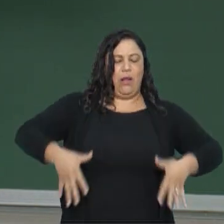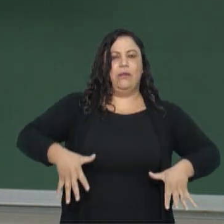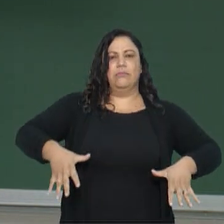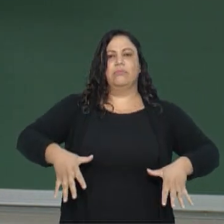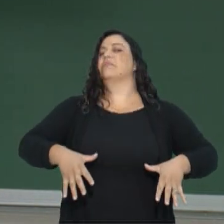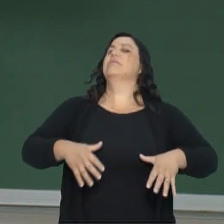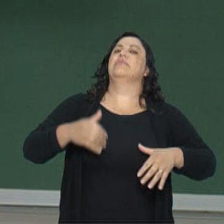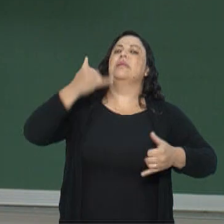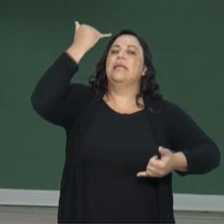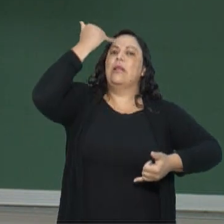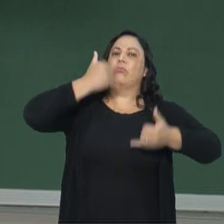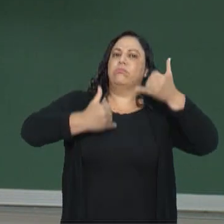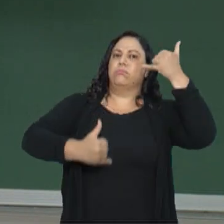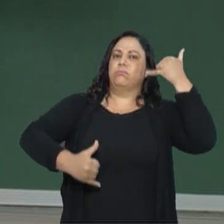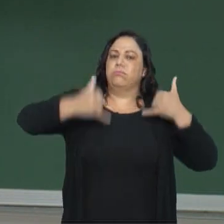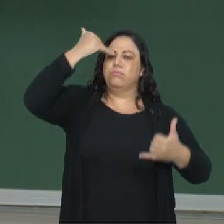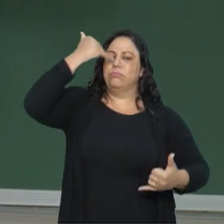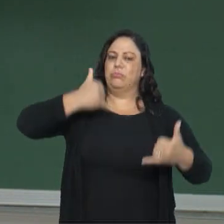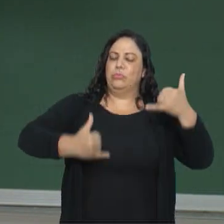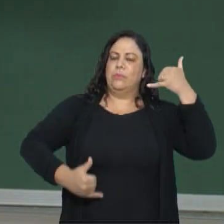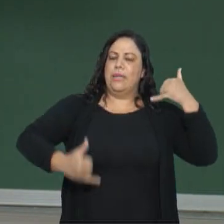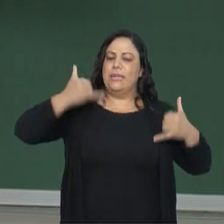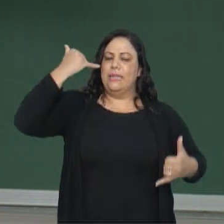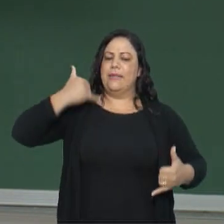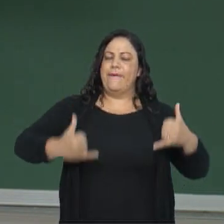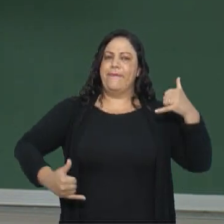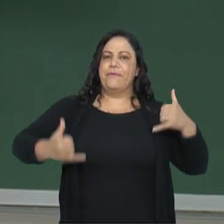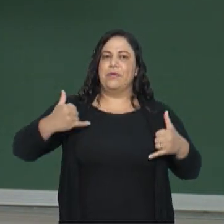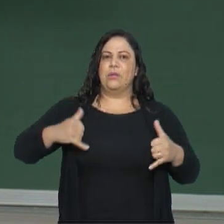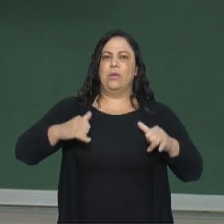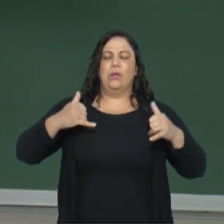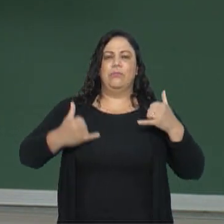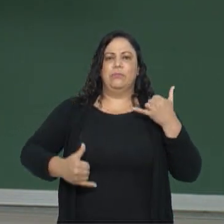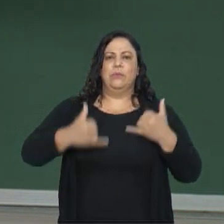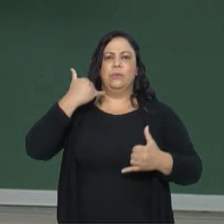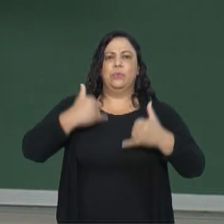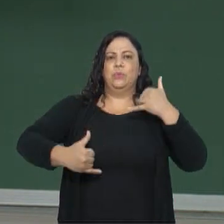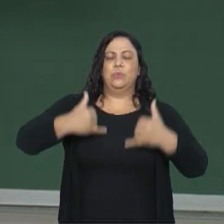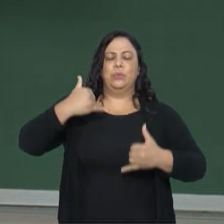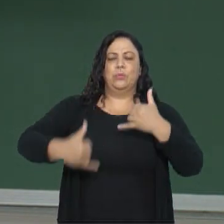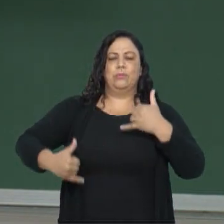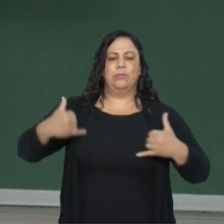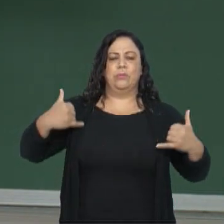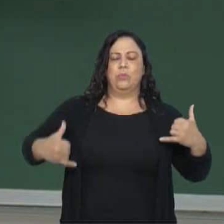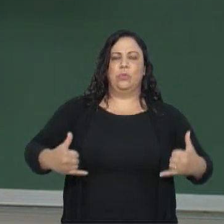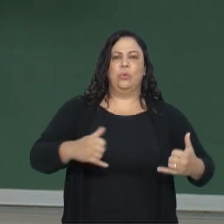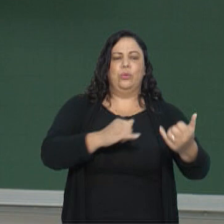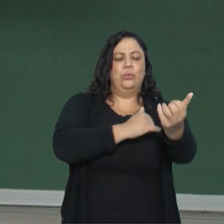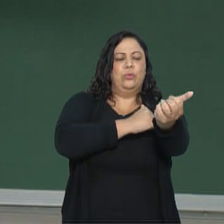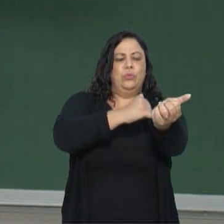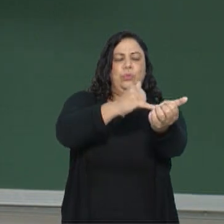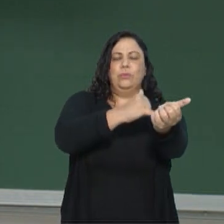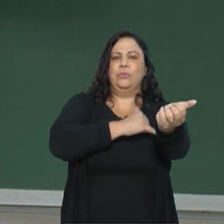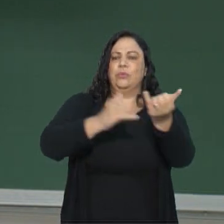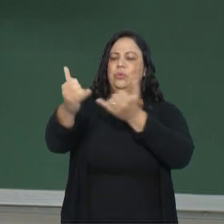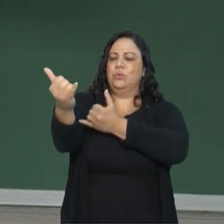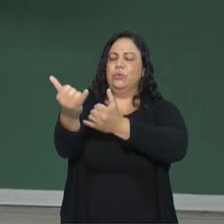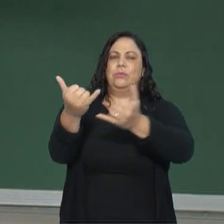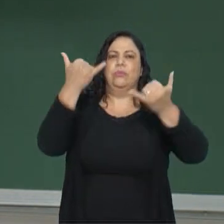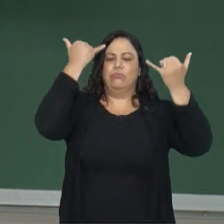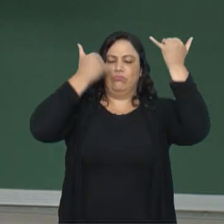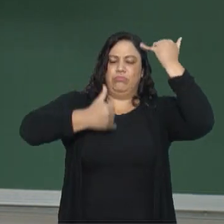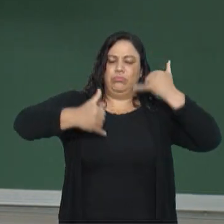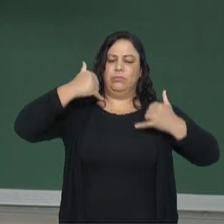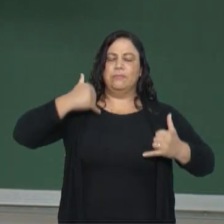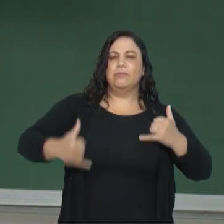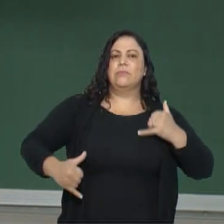transmitir, levar, conduzir o impulso nervoso para as outras células. Ele pode levar o impulso nervoso,